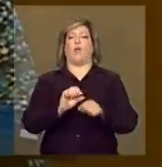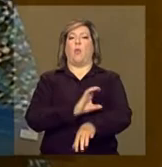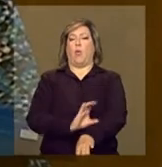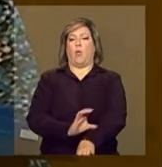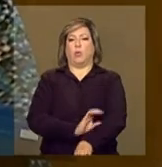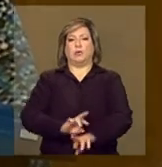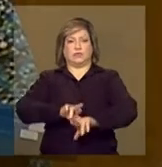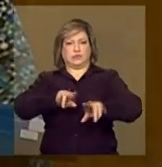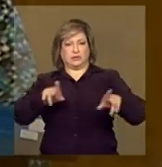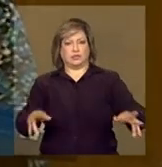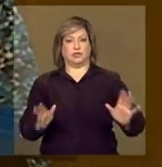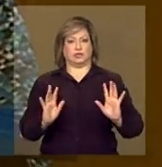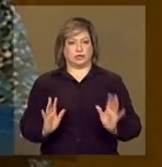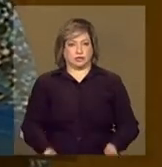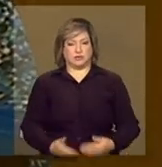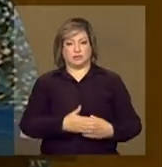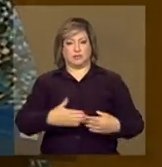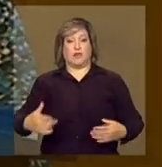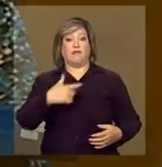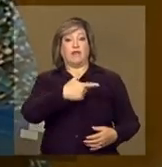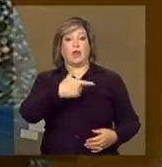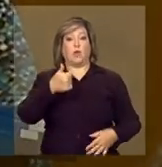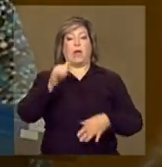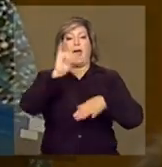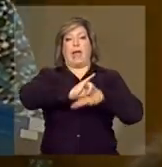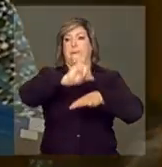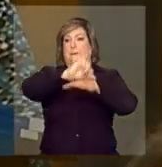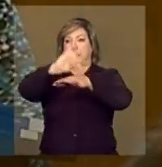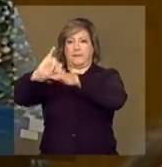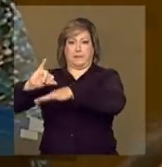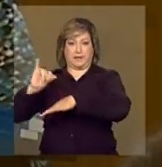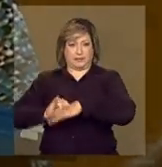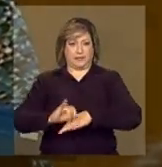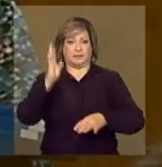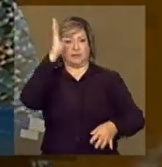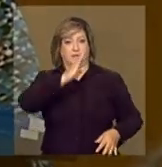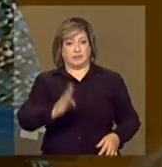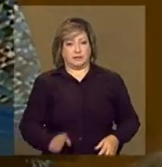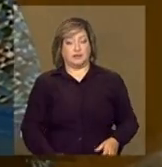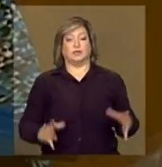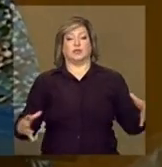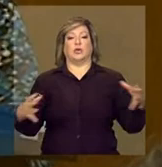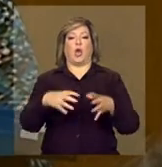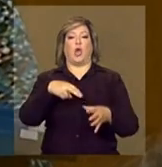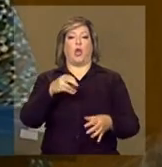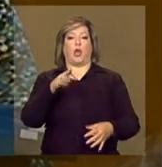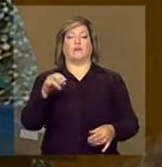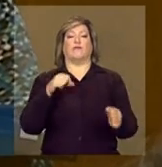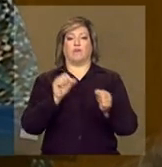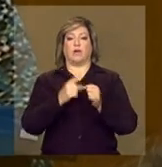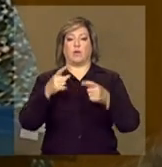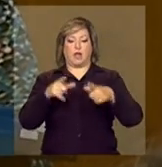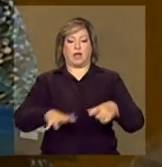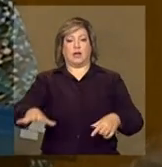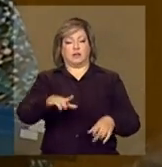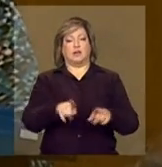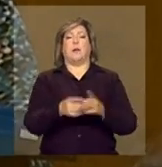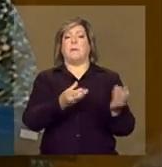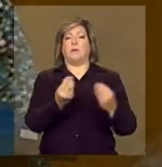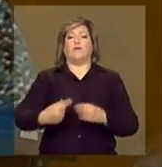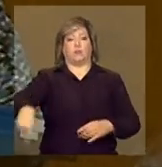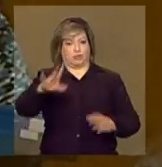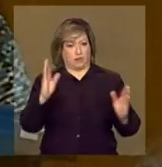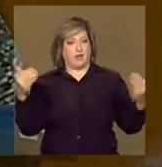oficinas no contexto do curso em 21 capitais, mas incluímos... No Norte fizemos uma regional, também muitos de vocês